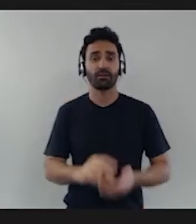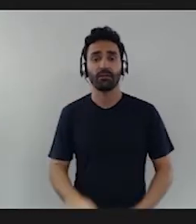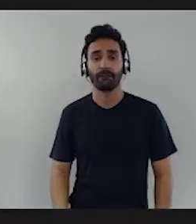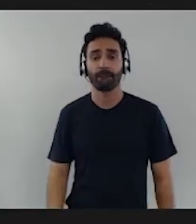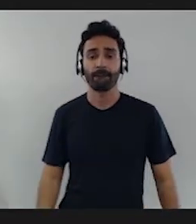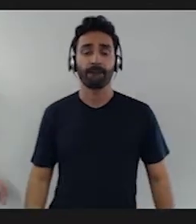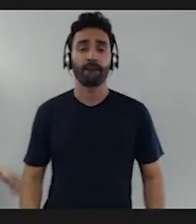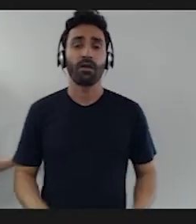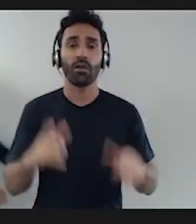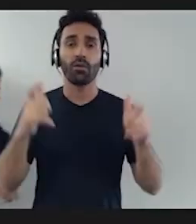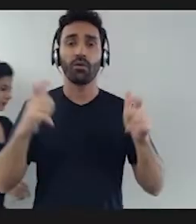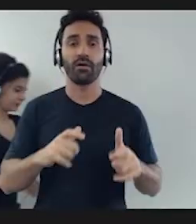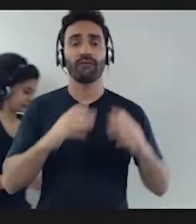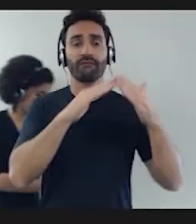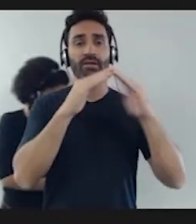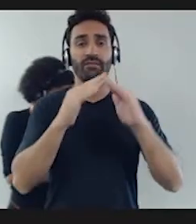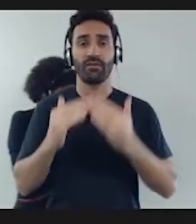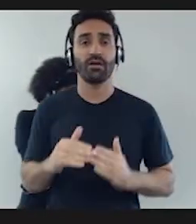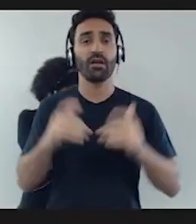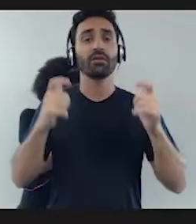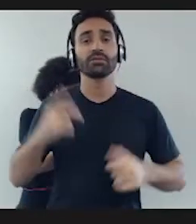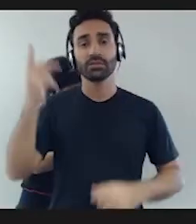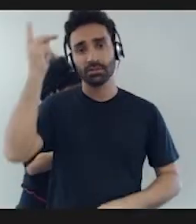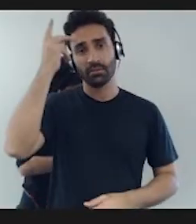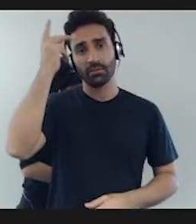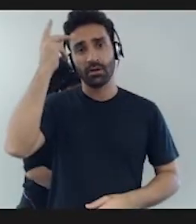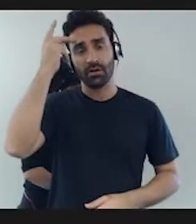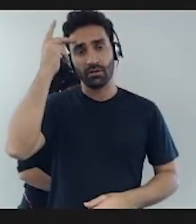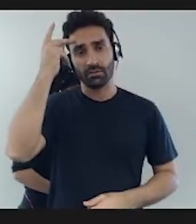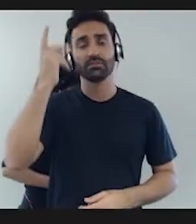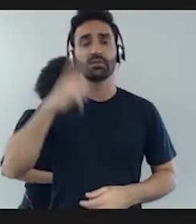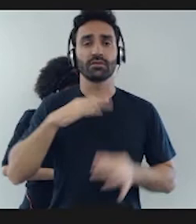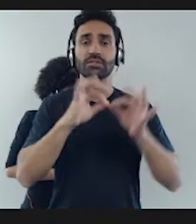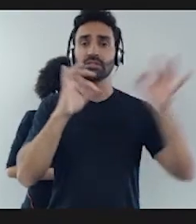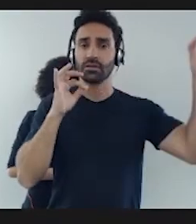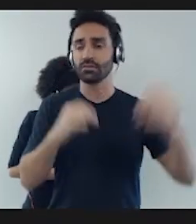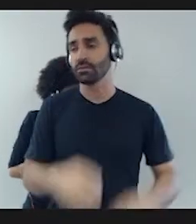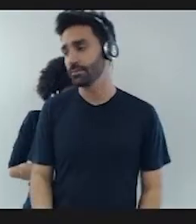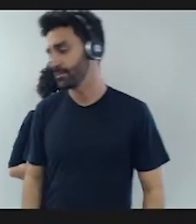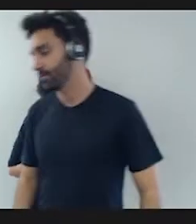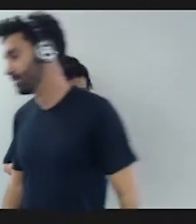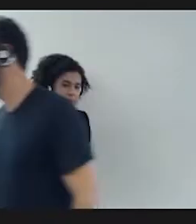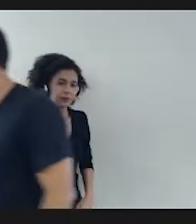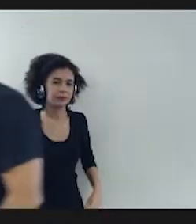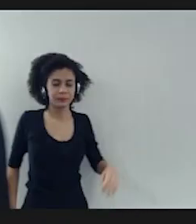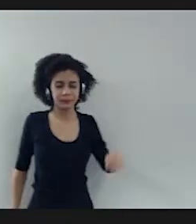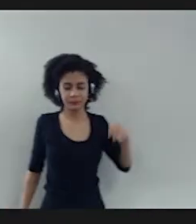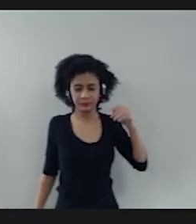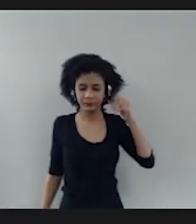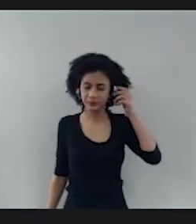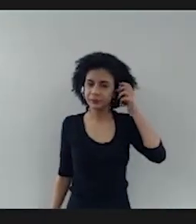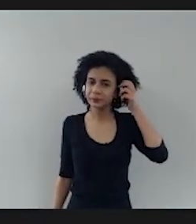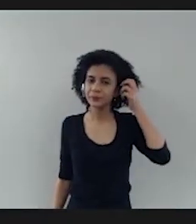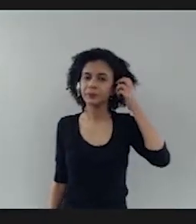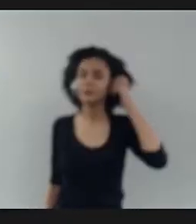na cidade de São Paulo, e a gente vê que elas estão sempre mais distantes do centro.